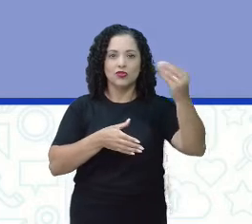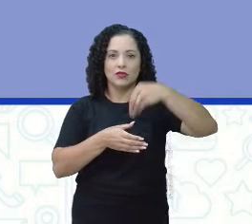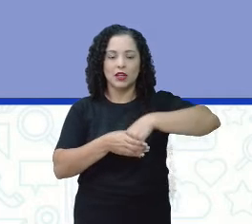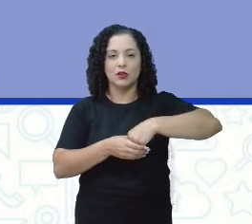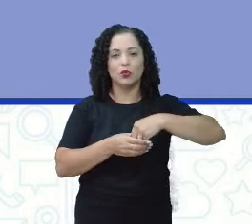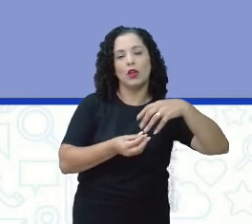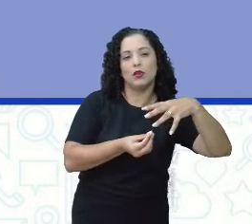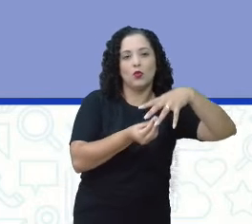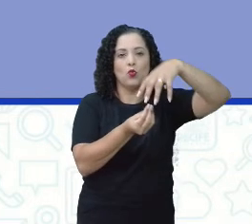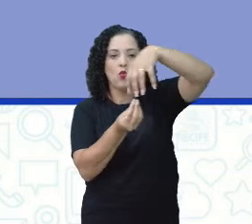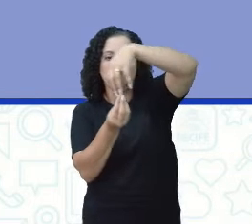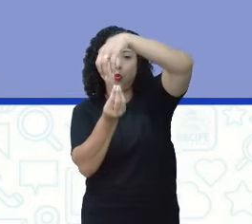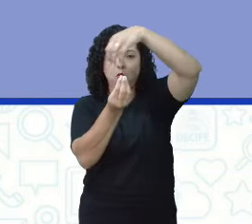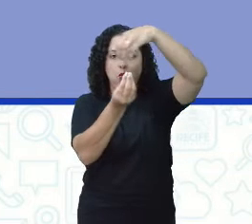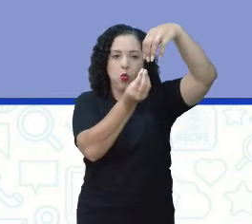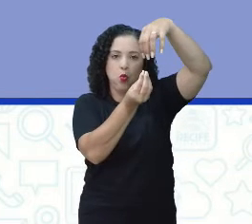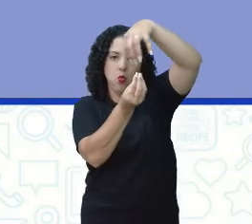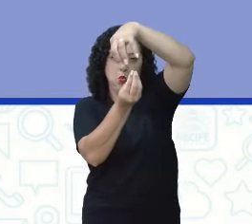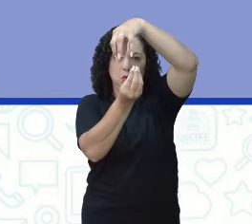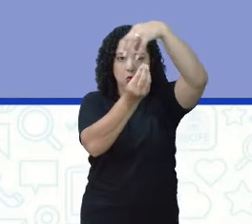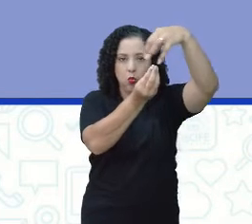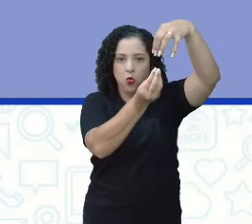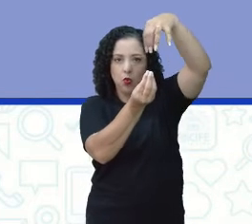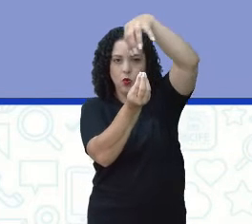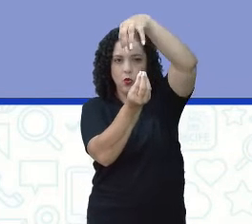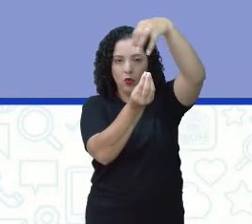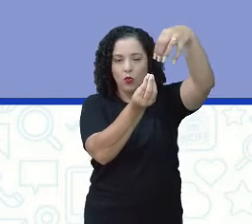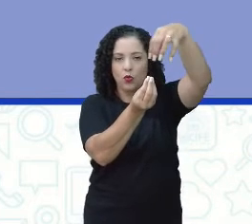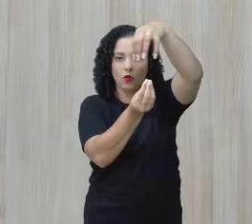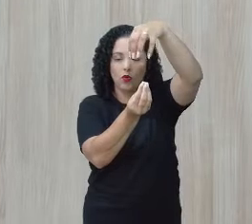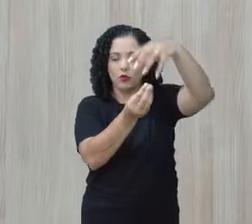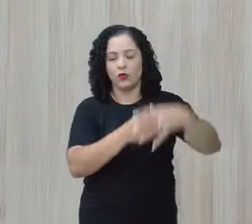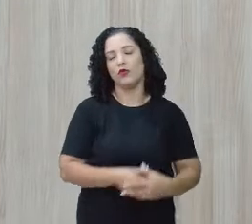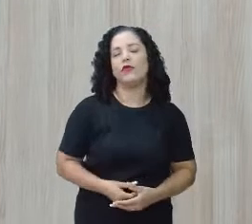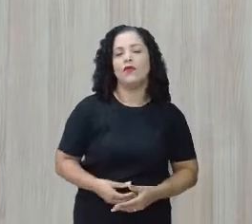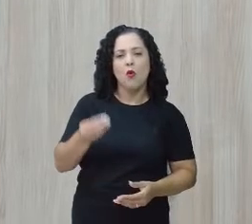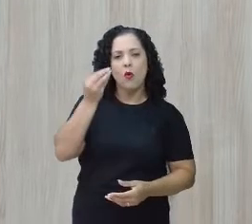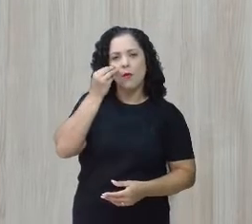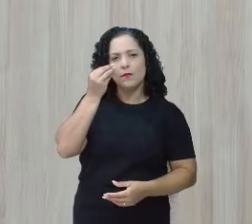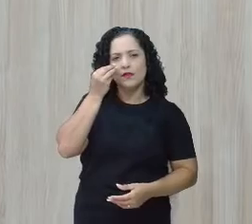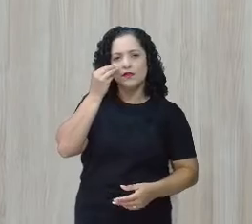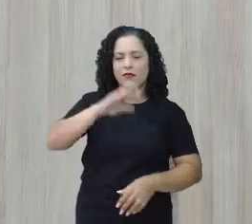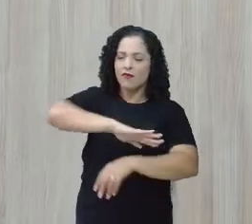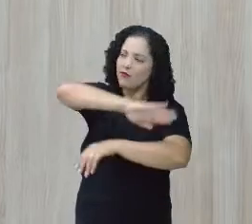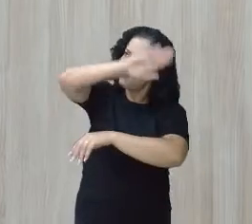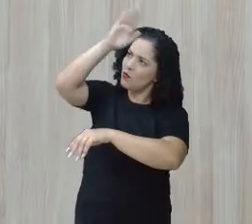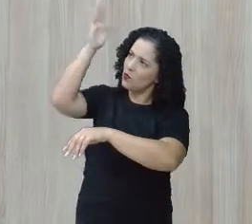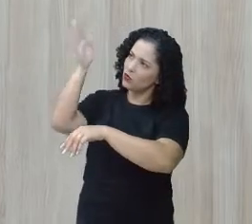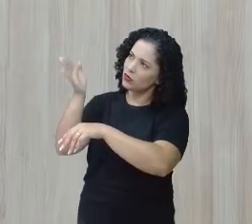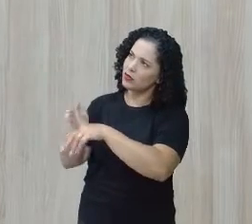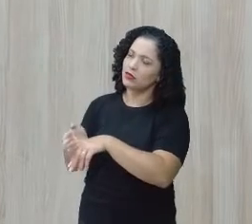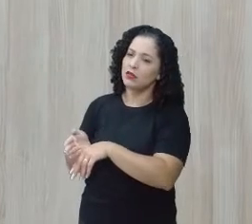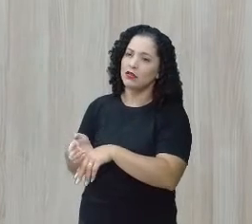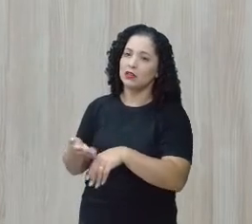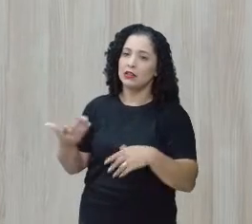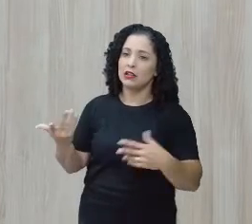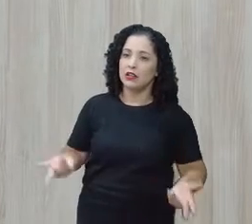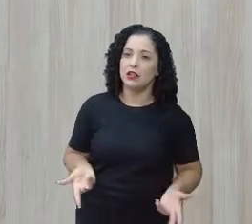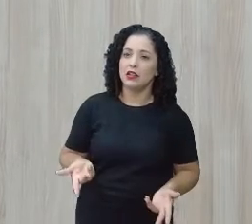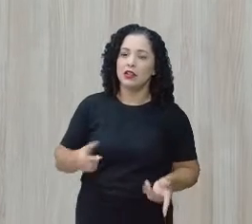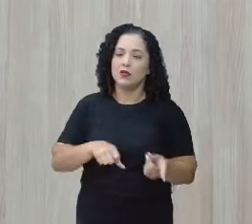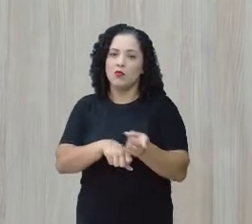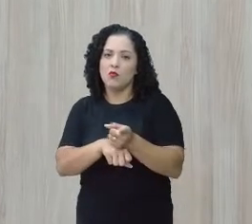está nos balões vai começar a observar a montanha e, à medida que esse tempo vai passando, essa montanha ela vai